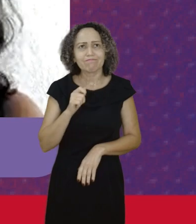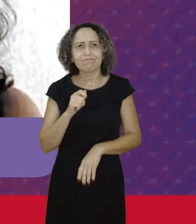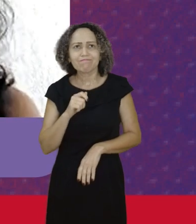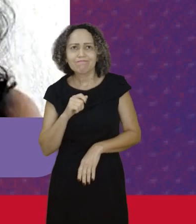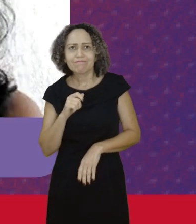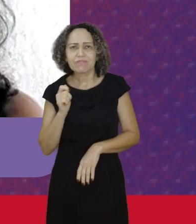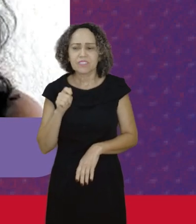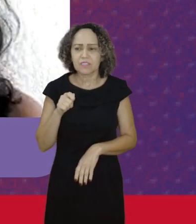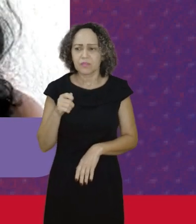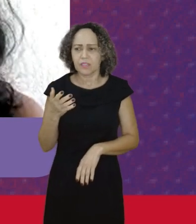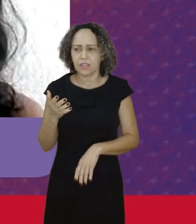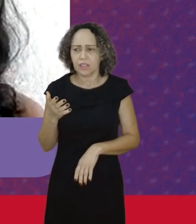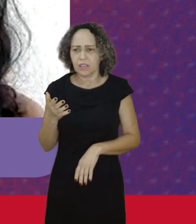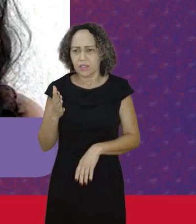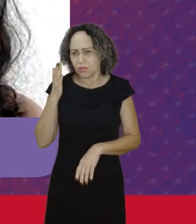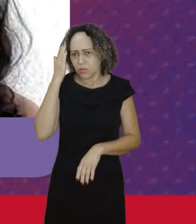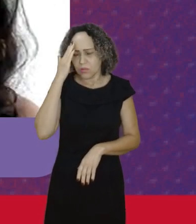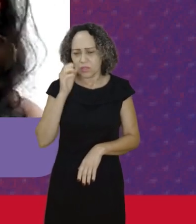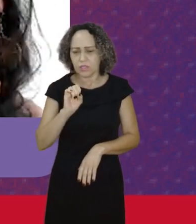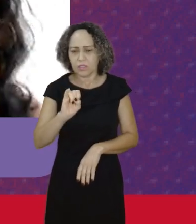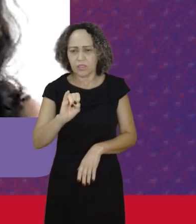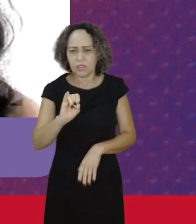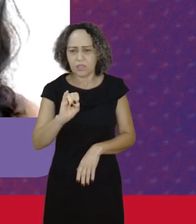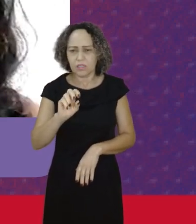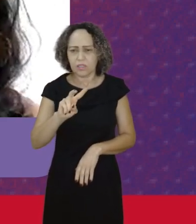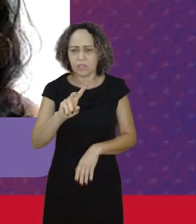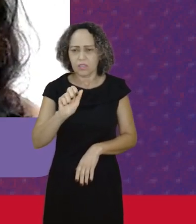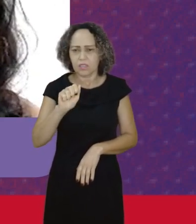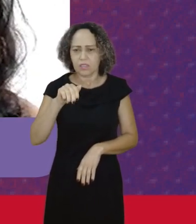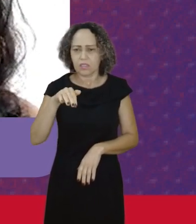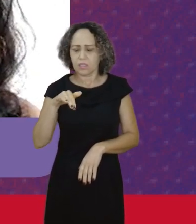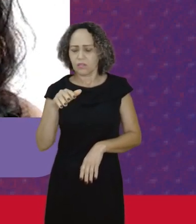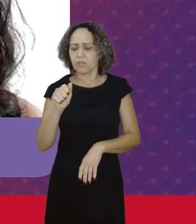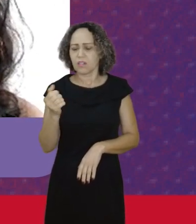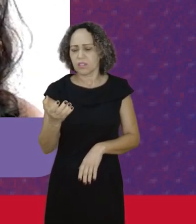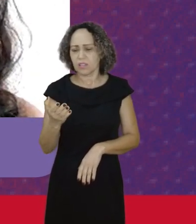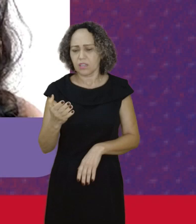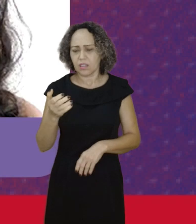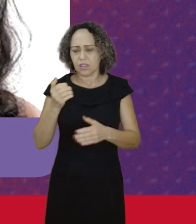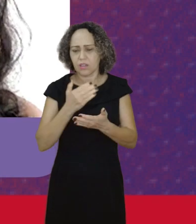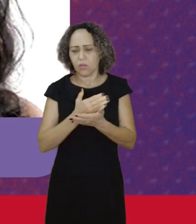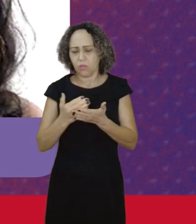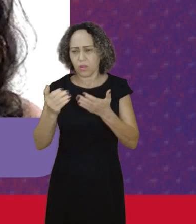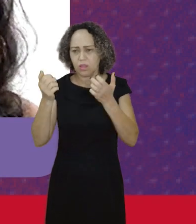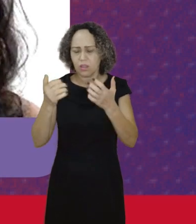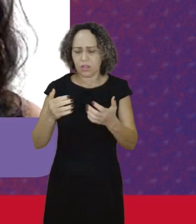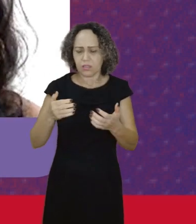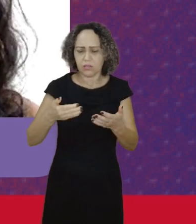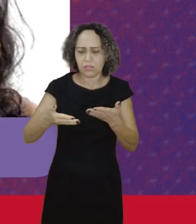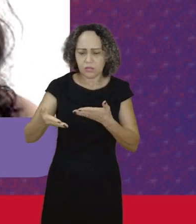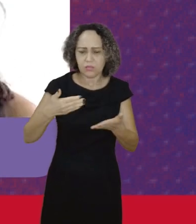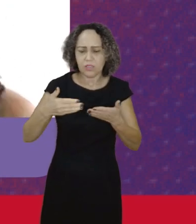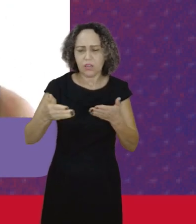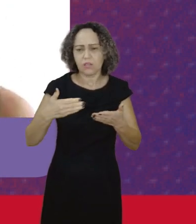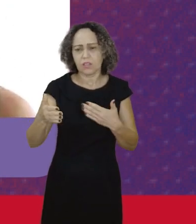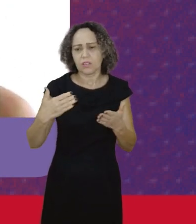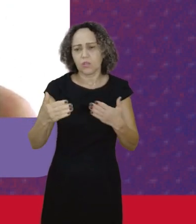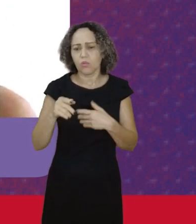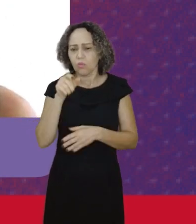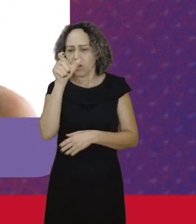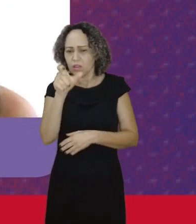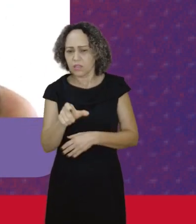sei se a Ivânia quer começar de novo, voltar, né? Já que a gente estava dialogando com ela dessa vez.